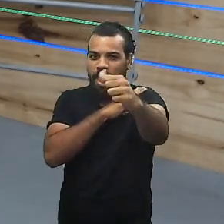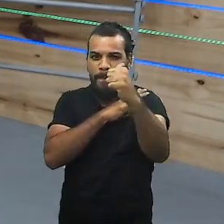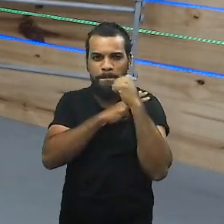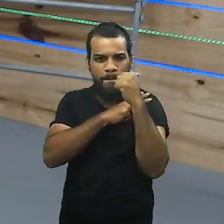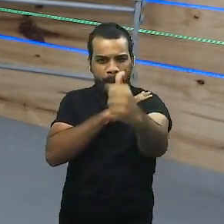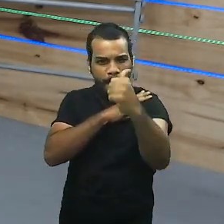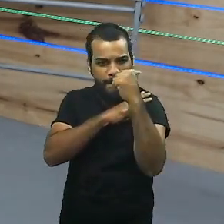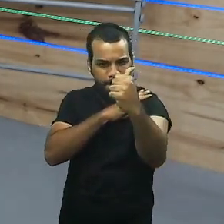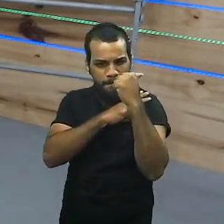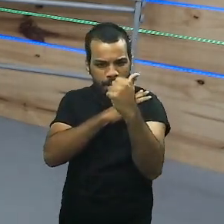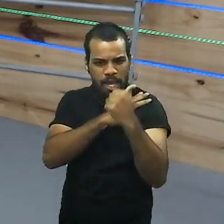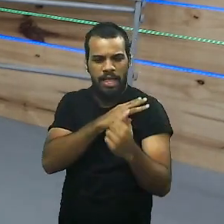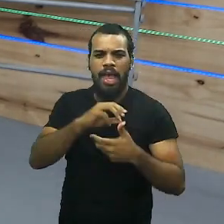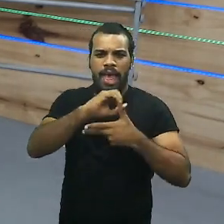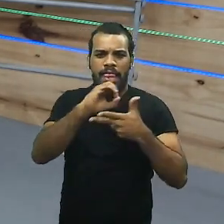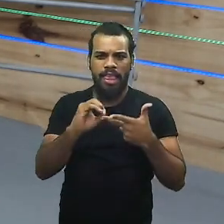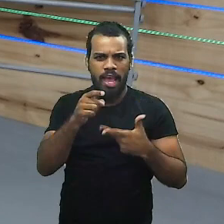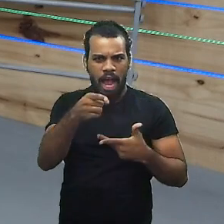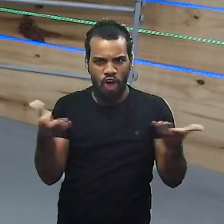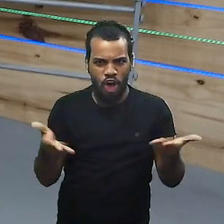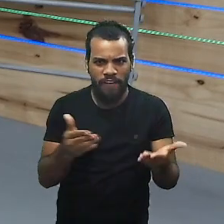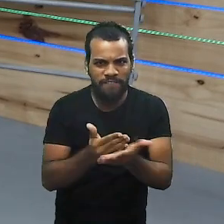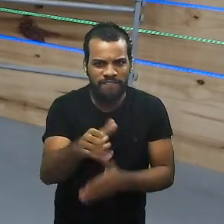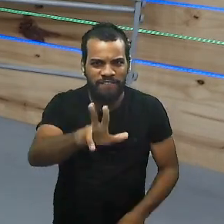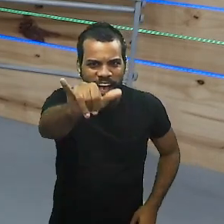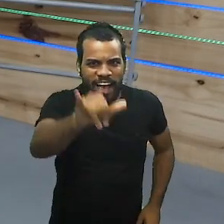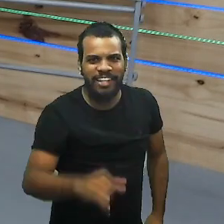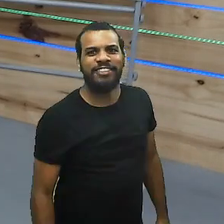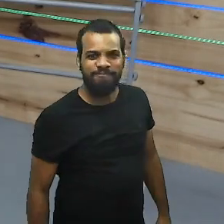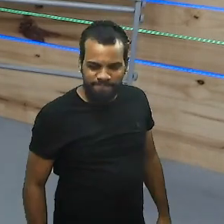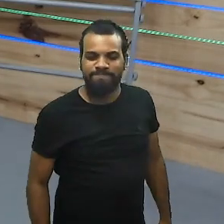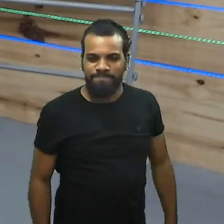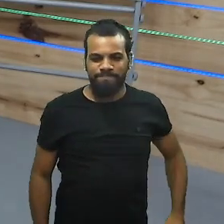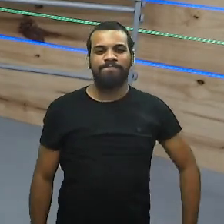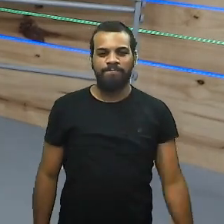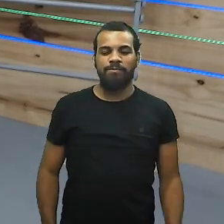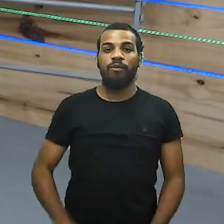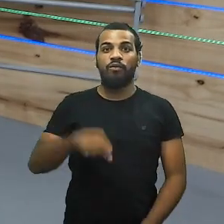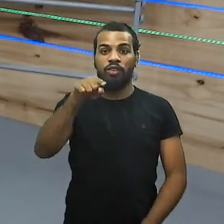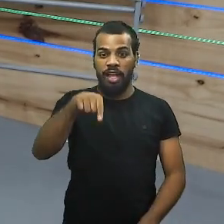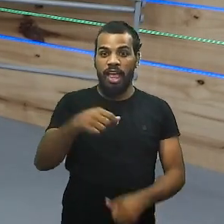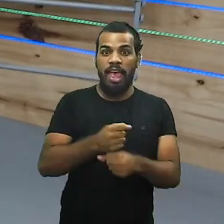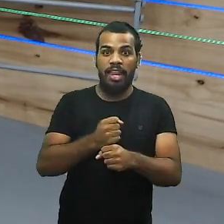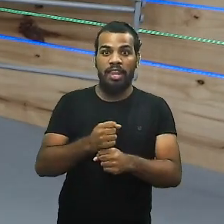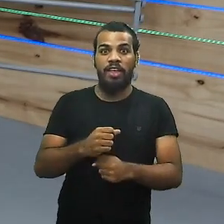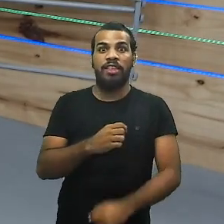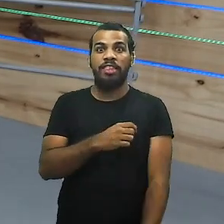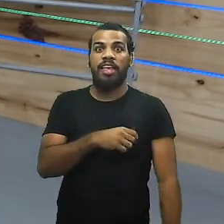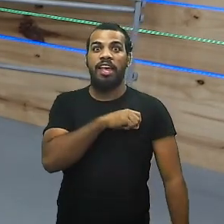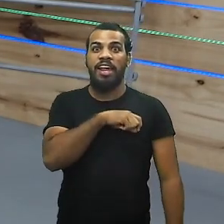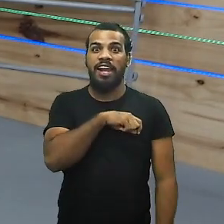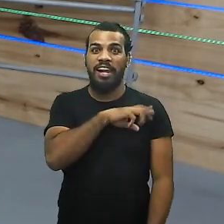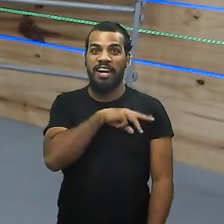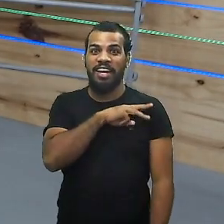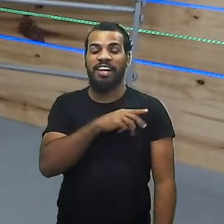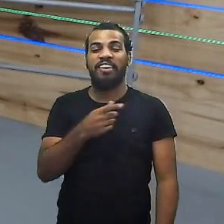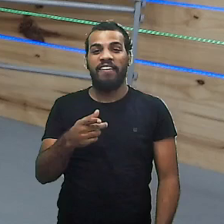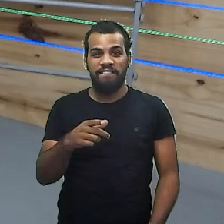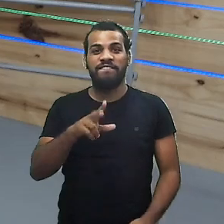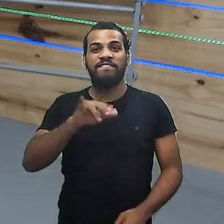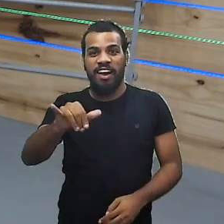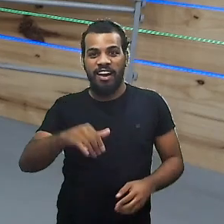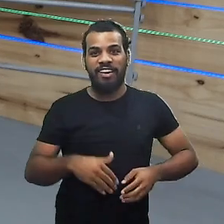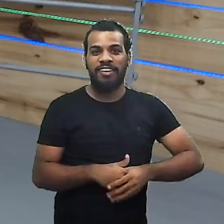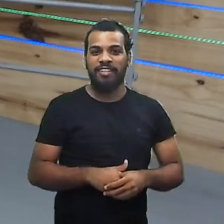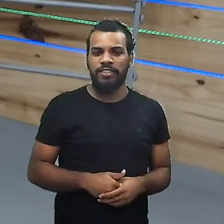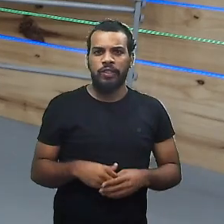fera Enem. Já parou para pensar nisso? Você está no ano de se submeter àquela avaliação que deixa todo